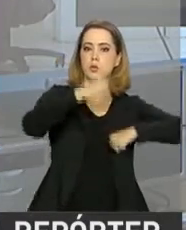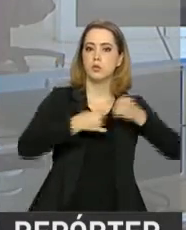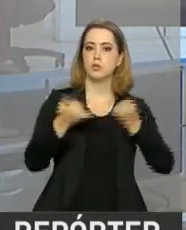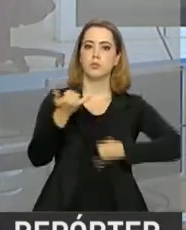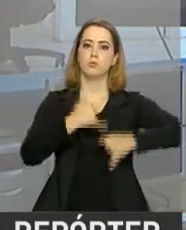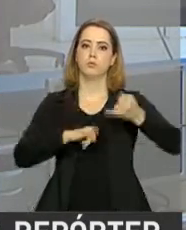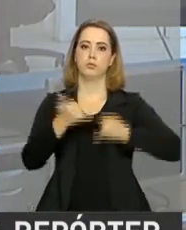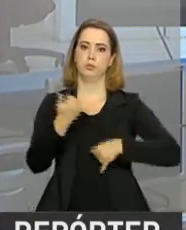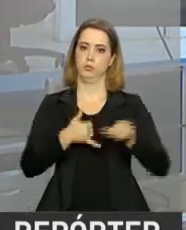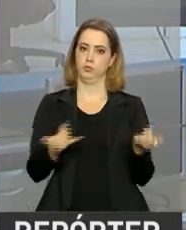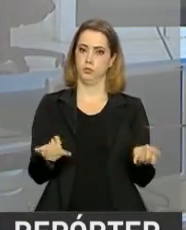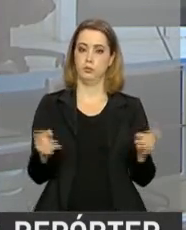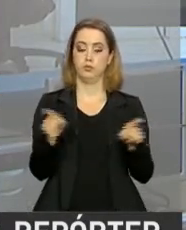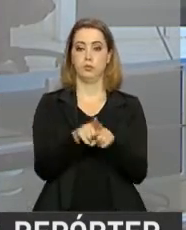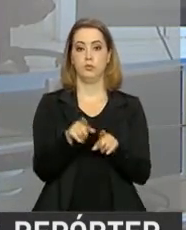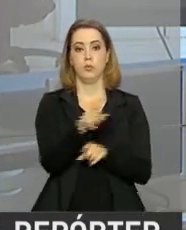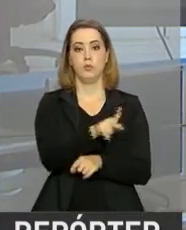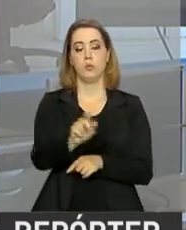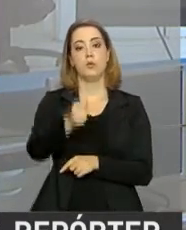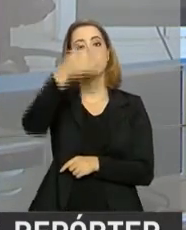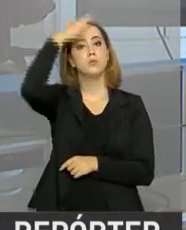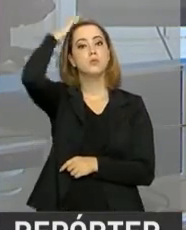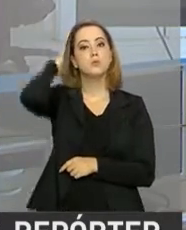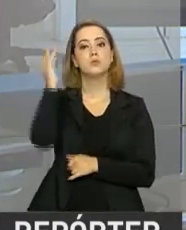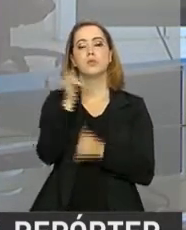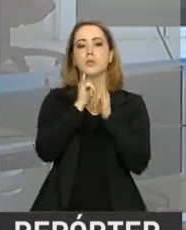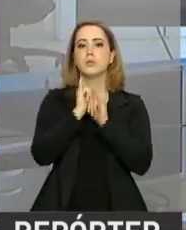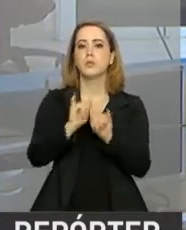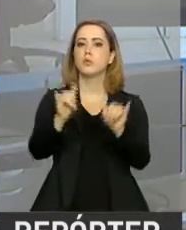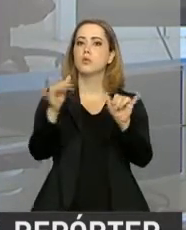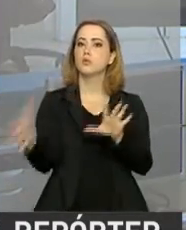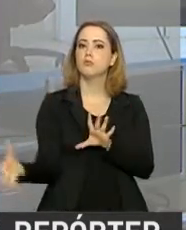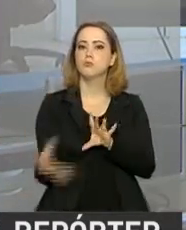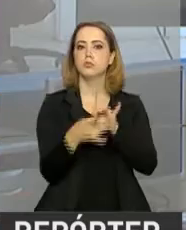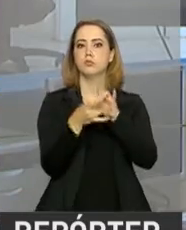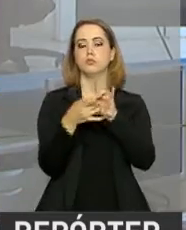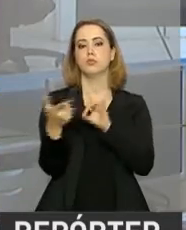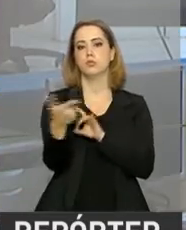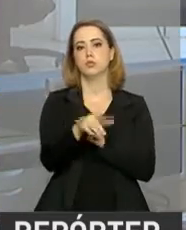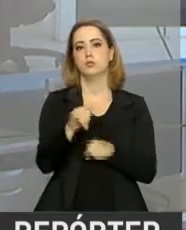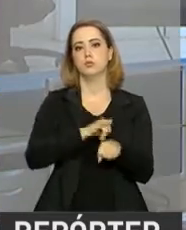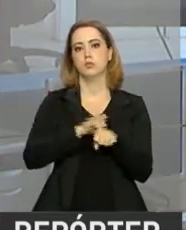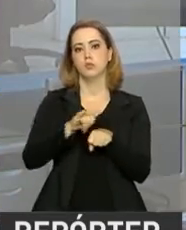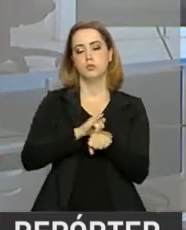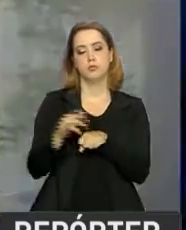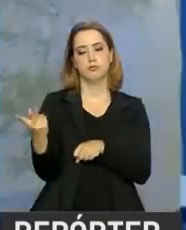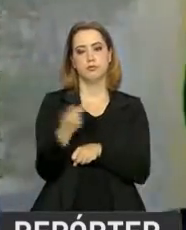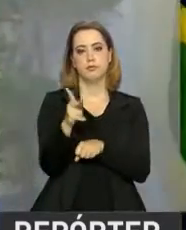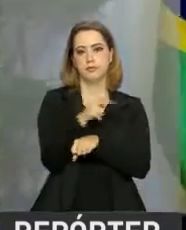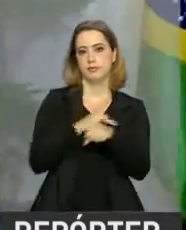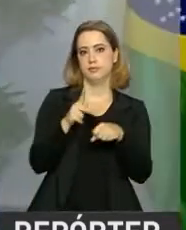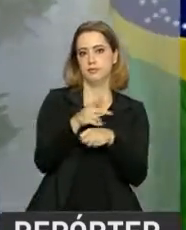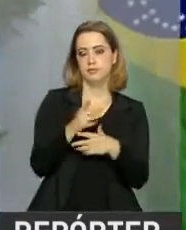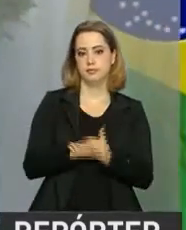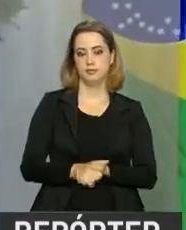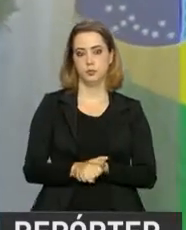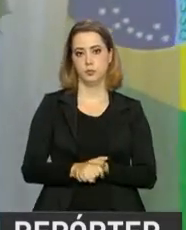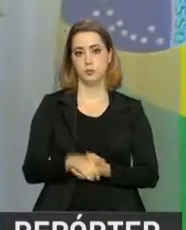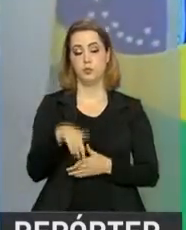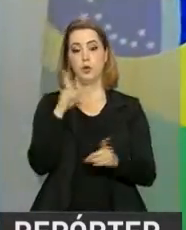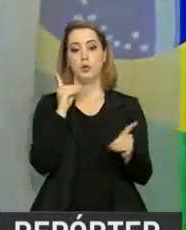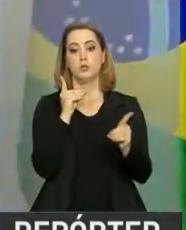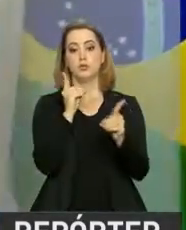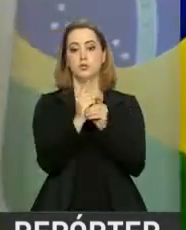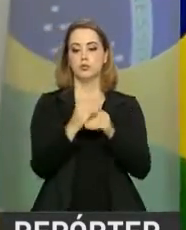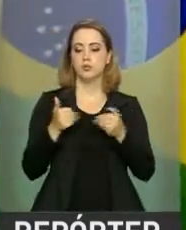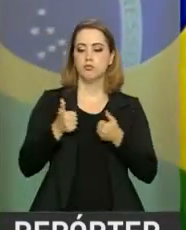para o presidente michel temer a visita relançou a parceria estratégica entre os dois países o encontro